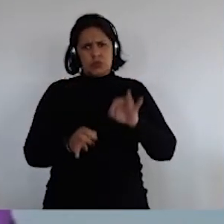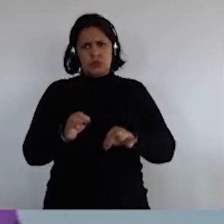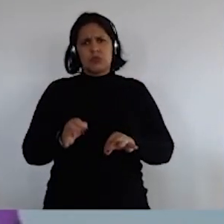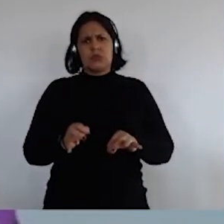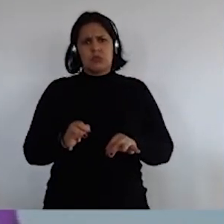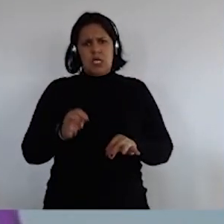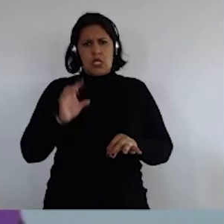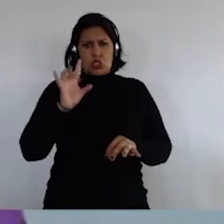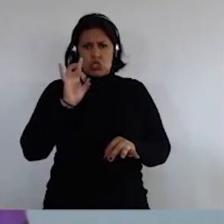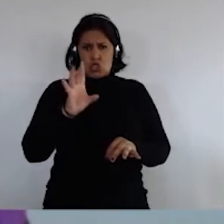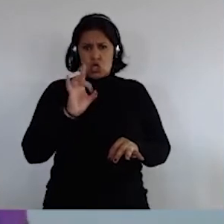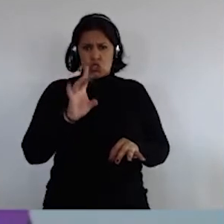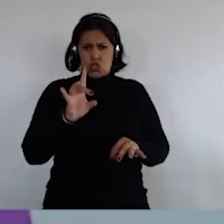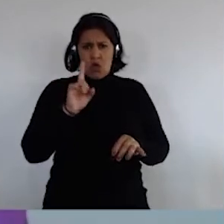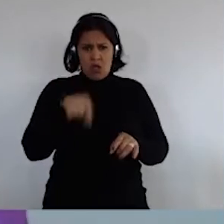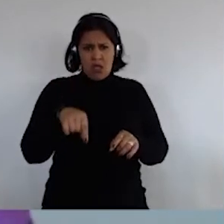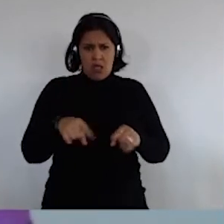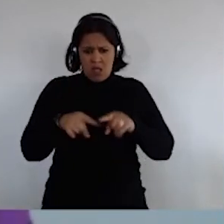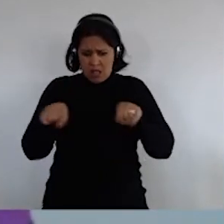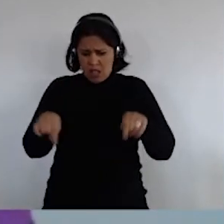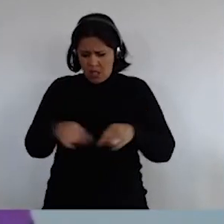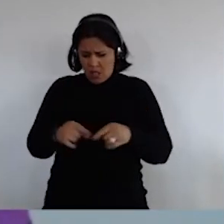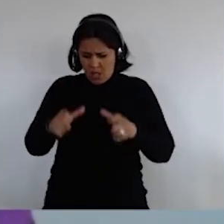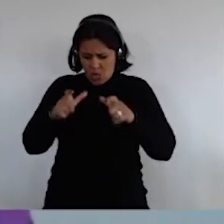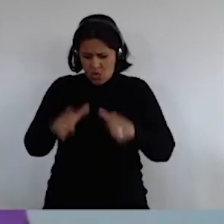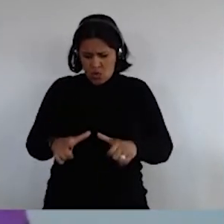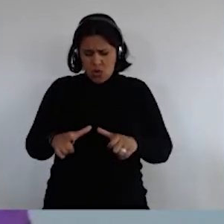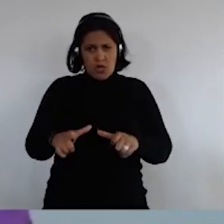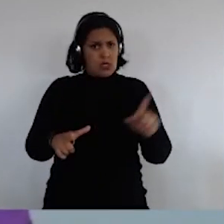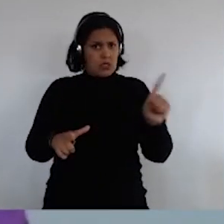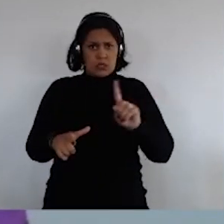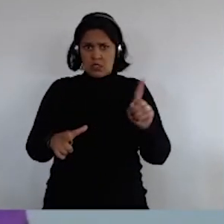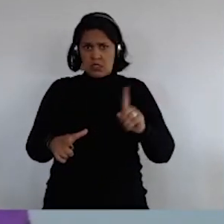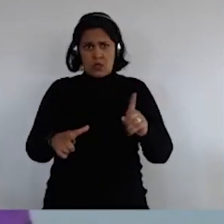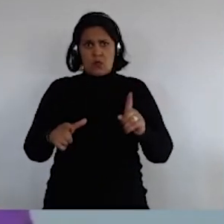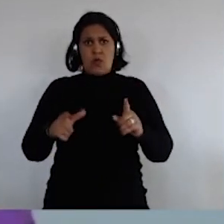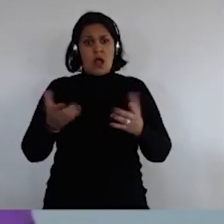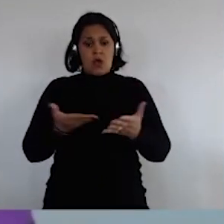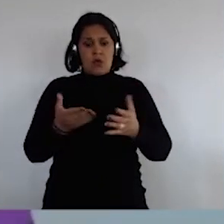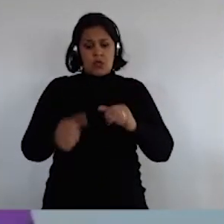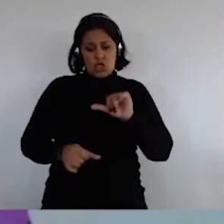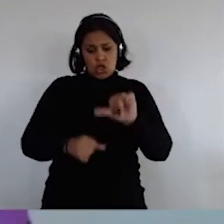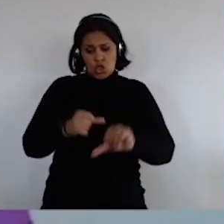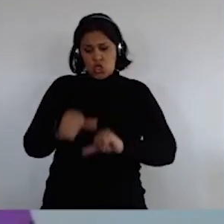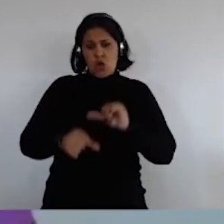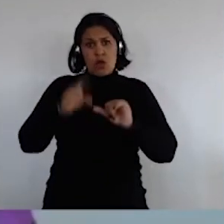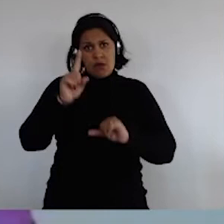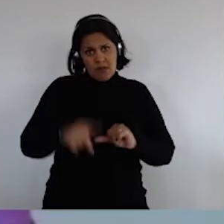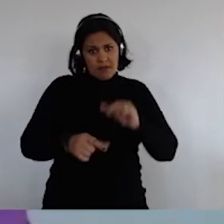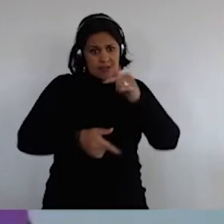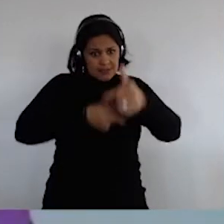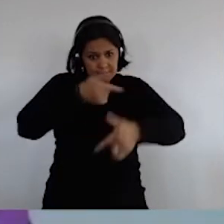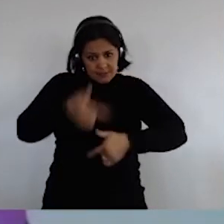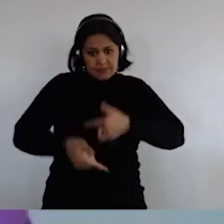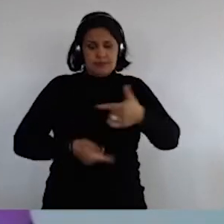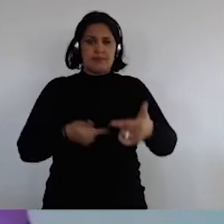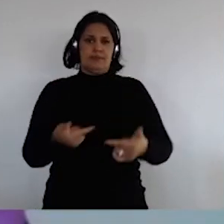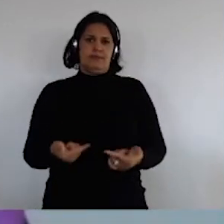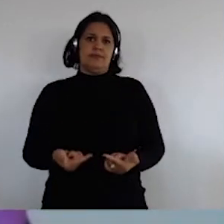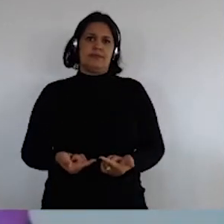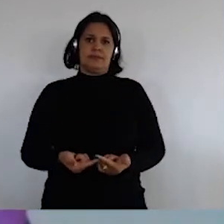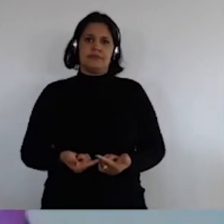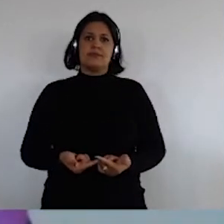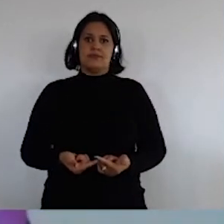de se colocar como um lugar e adotado a postura de um serviço que, como ressaltado